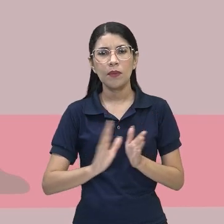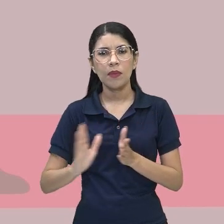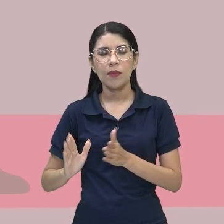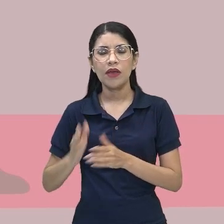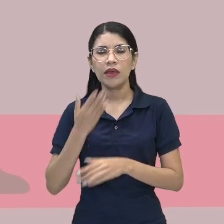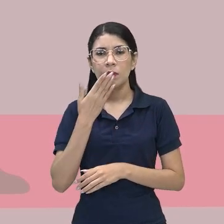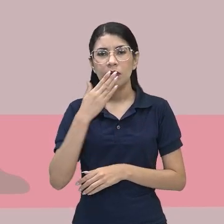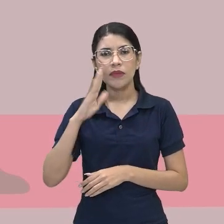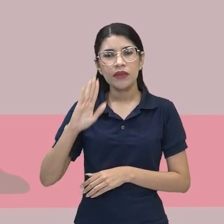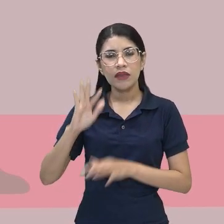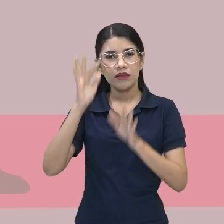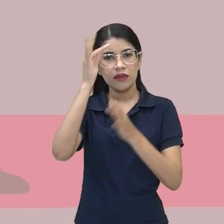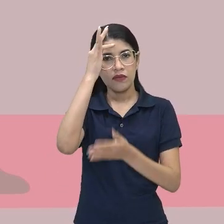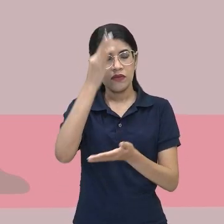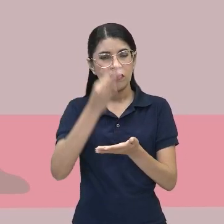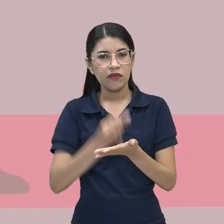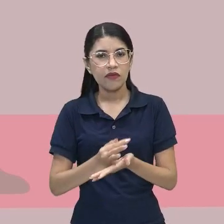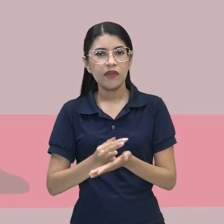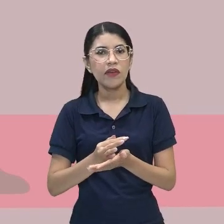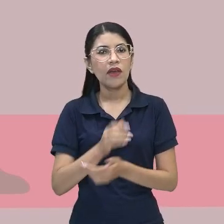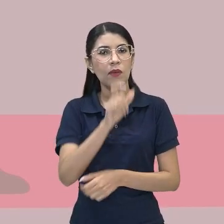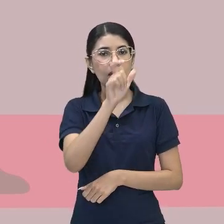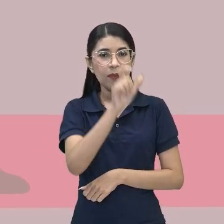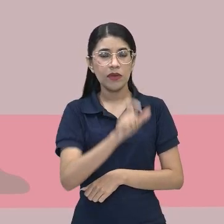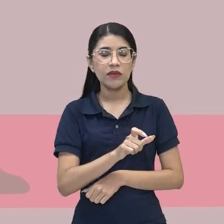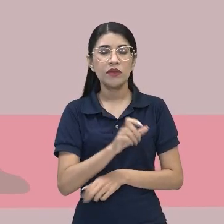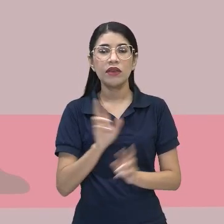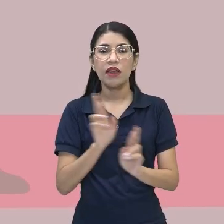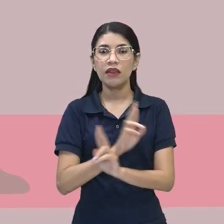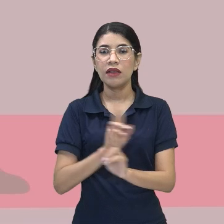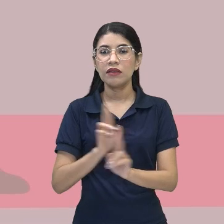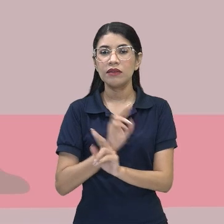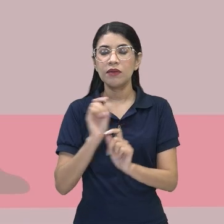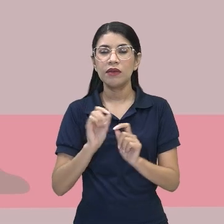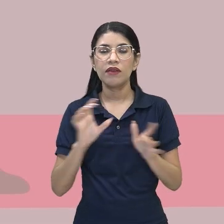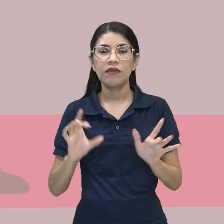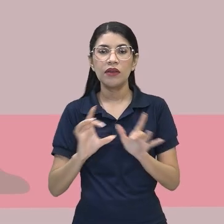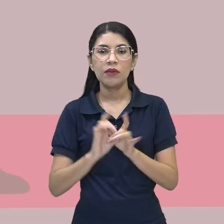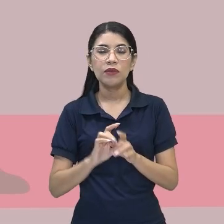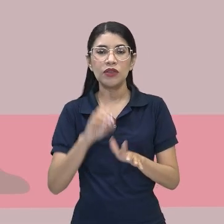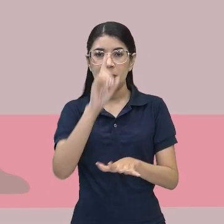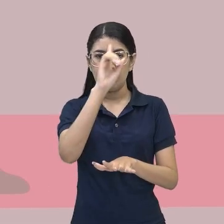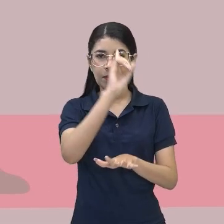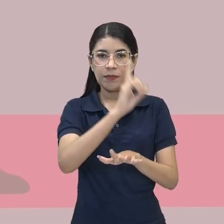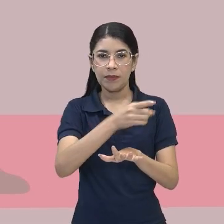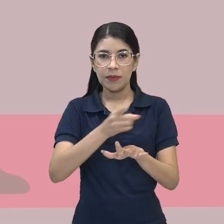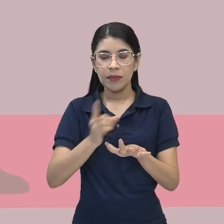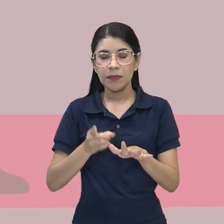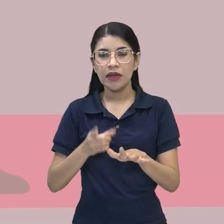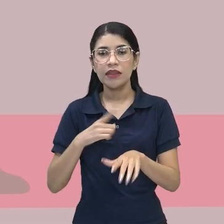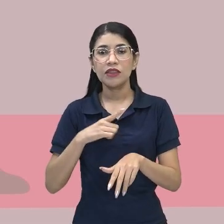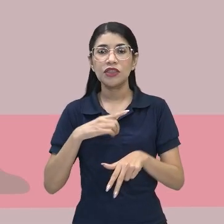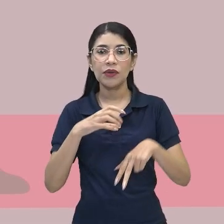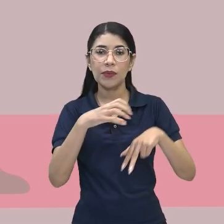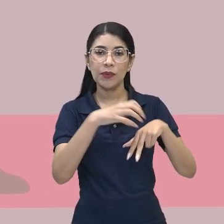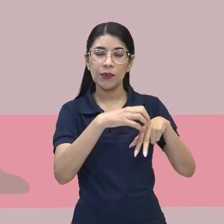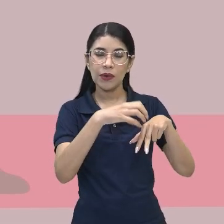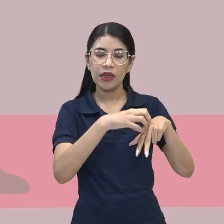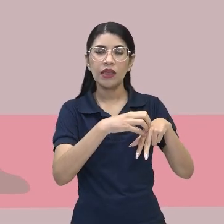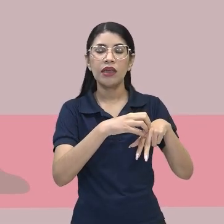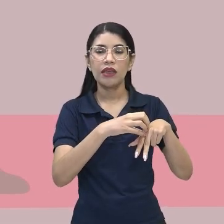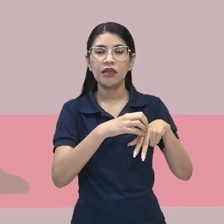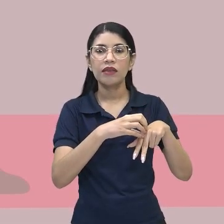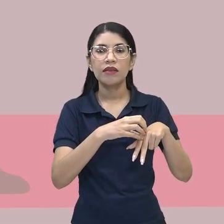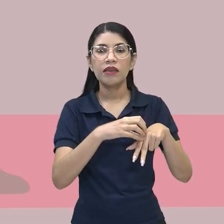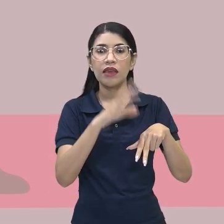jurar fidelidade ao seu senhor, e essa relação a gente chama de vínculo de vassalagem, onde existia o rei, e existia